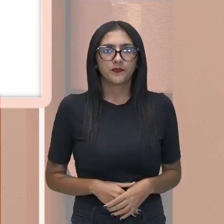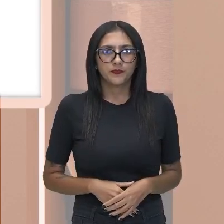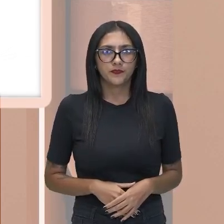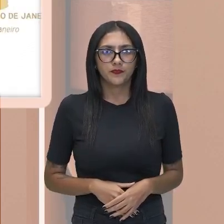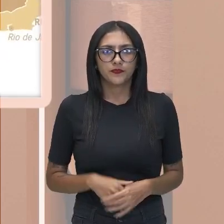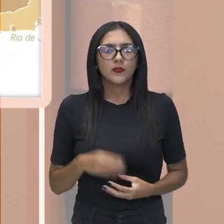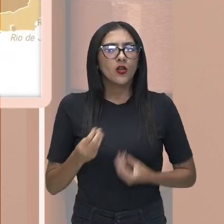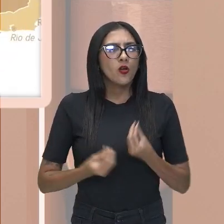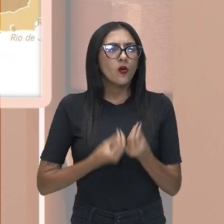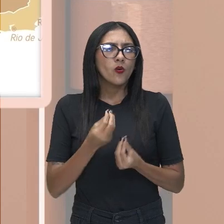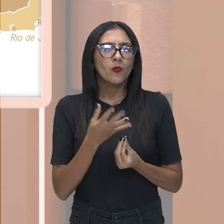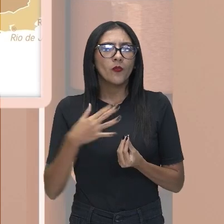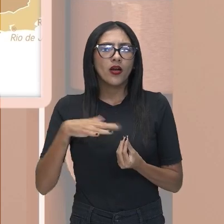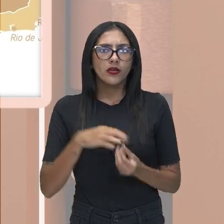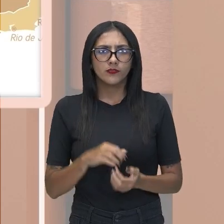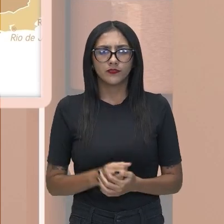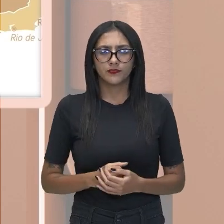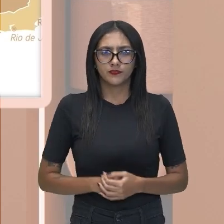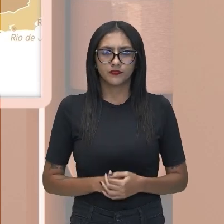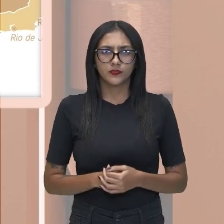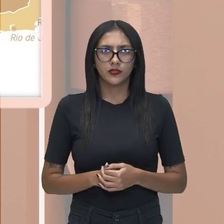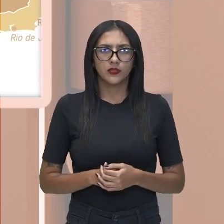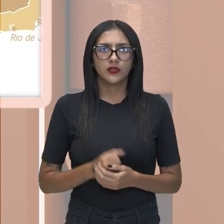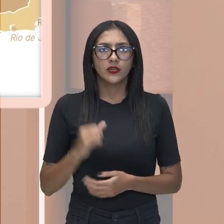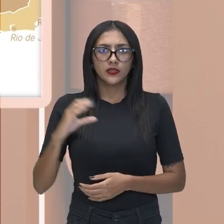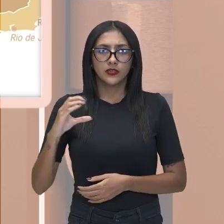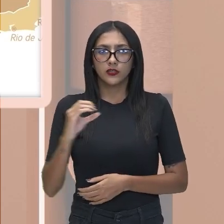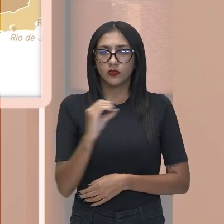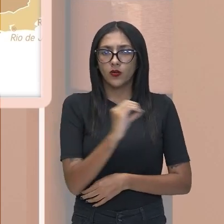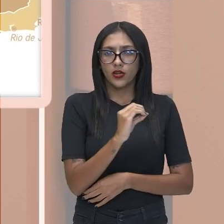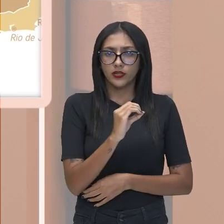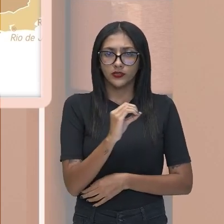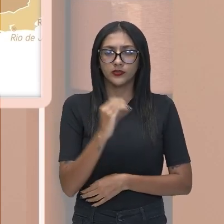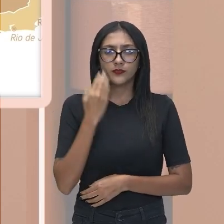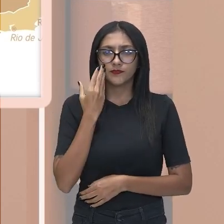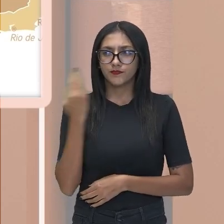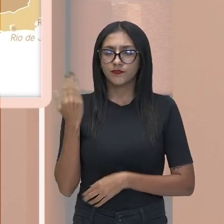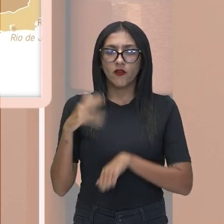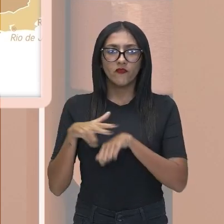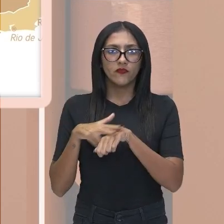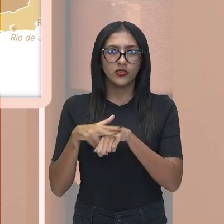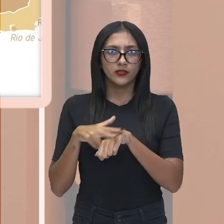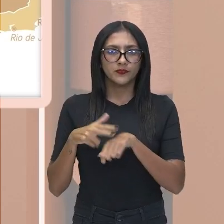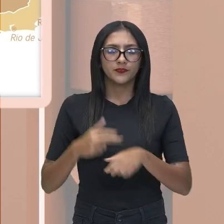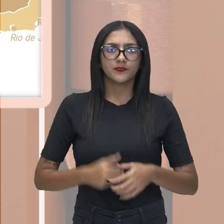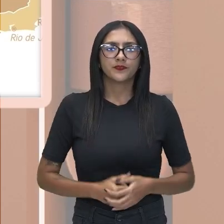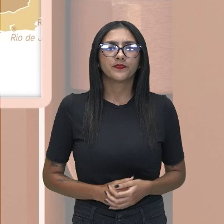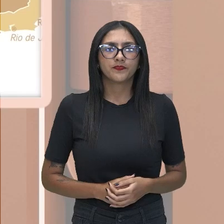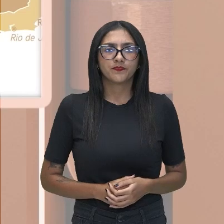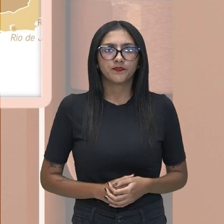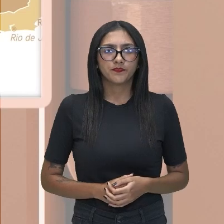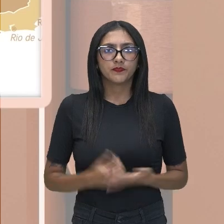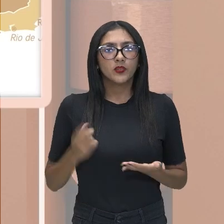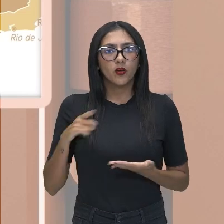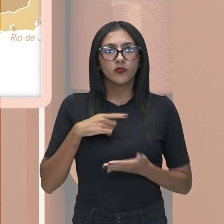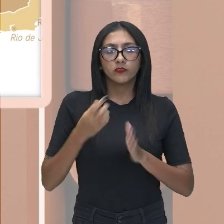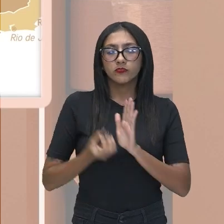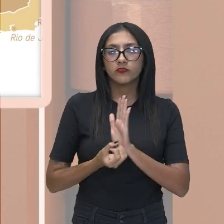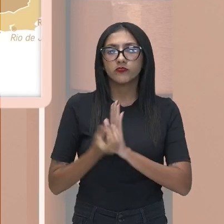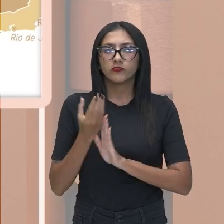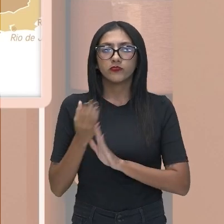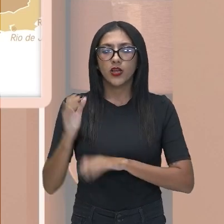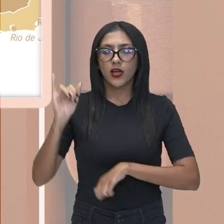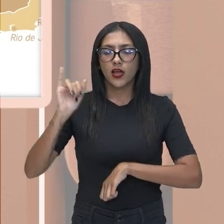esse processo de urbanização na região centro-oeste? E aí nós temos, né, a fundação de Brasília, lá